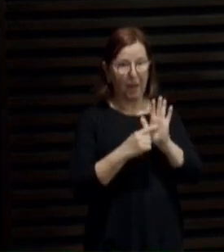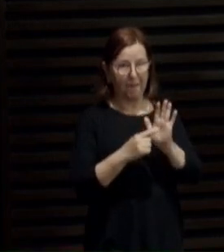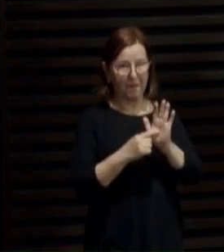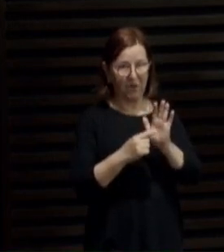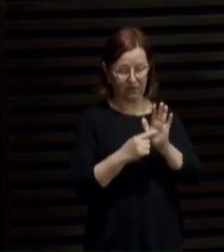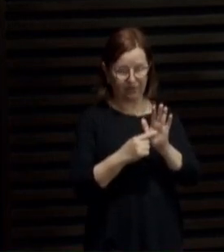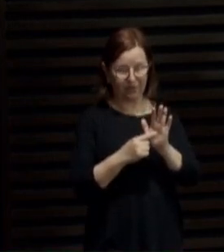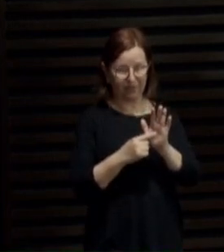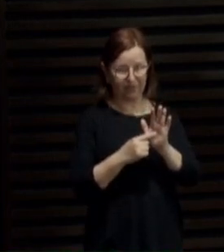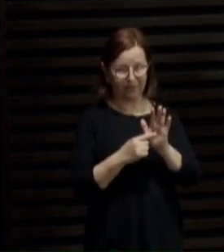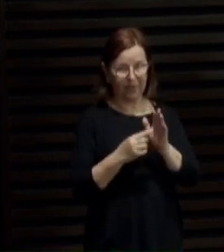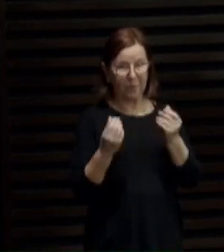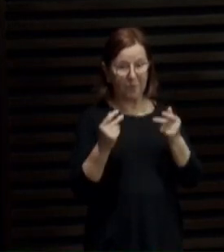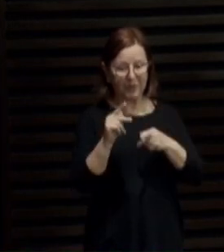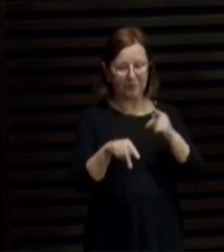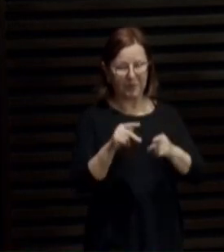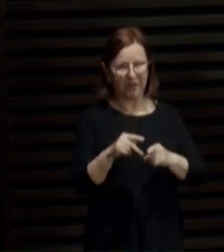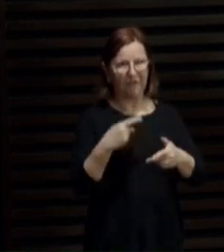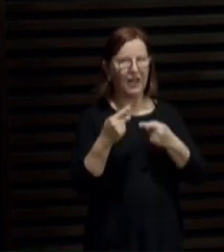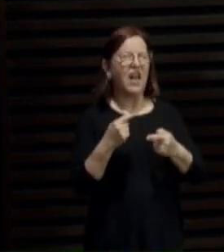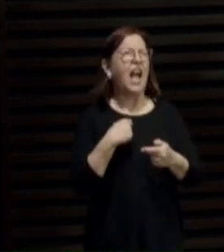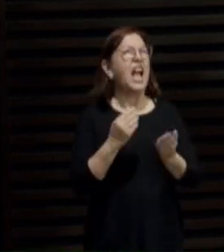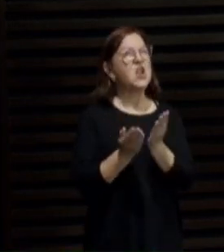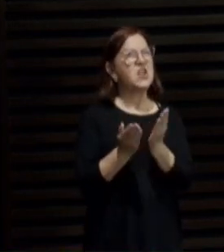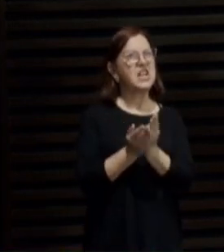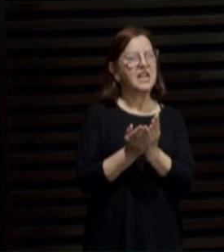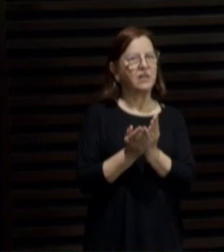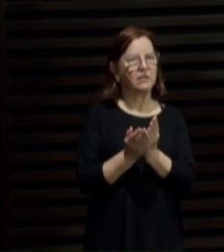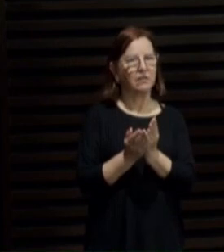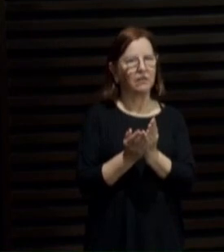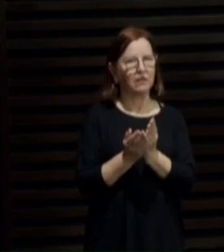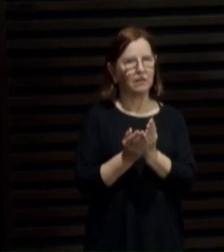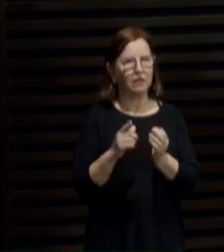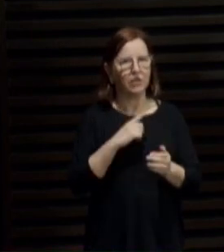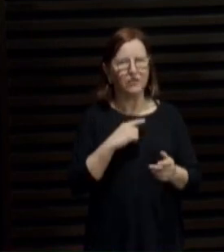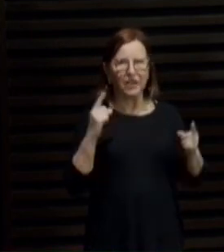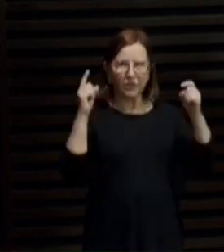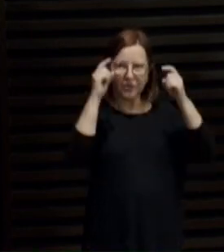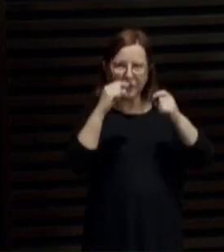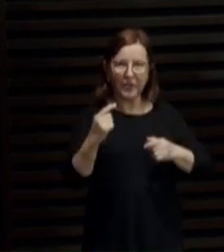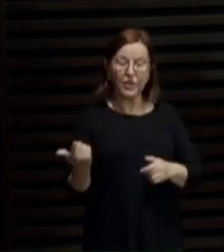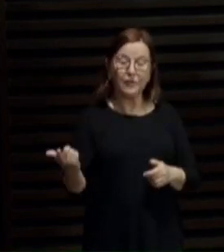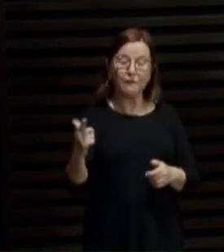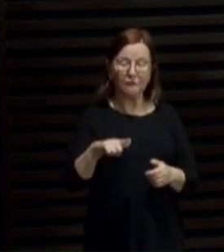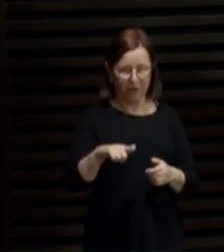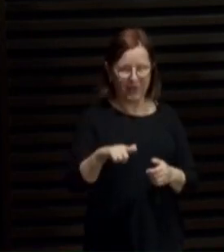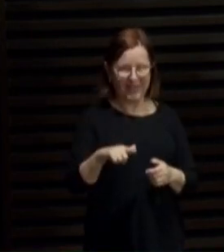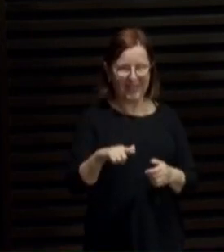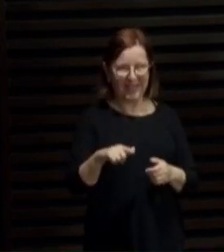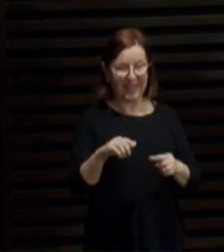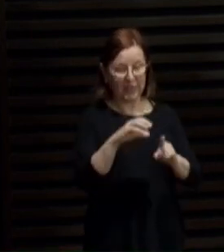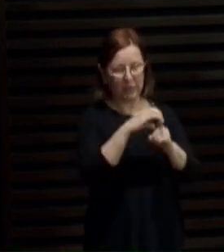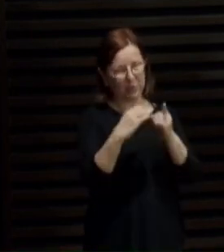diziam crentes tiveram dificuldade de retornar ao relacionamento da igreja. Um irmão aqui